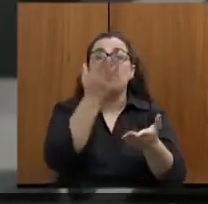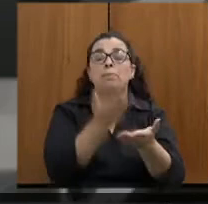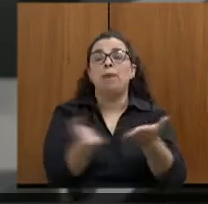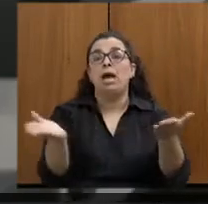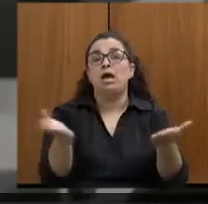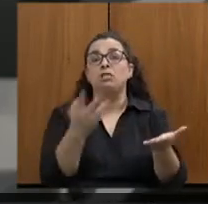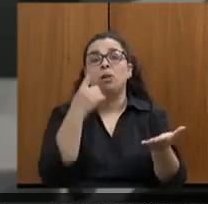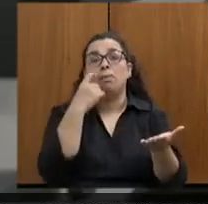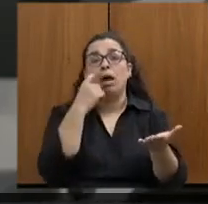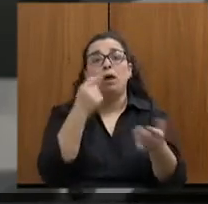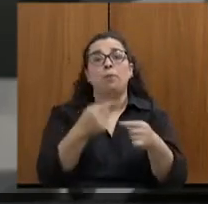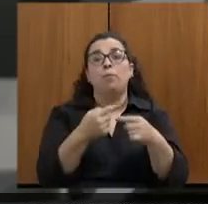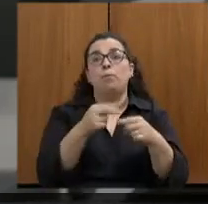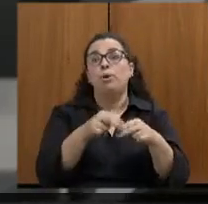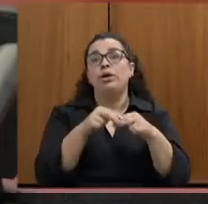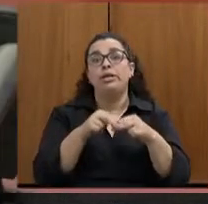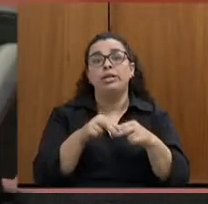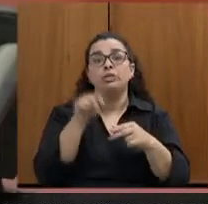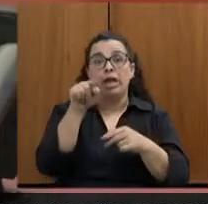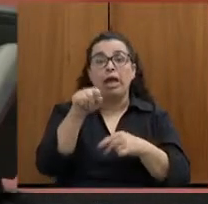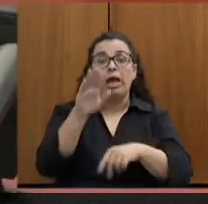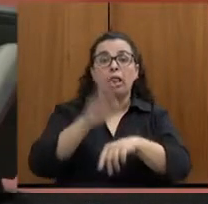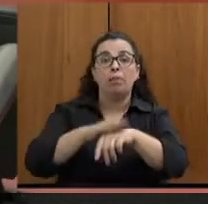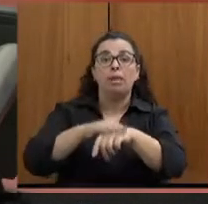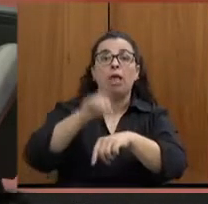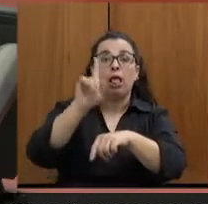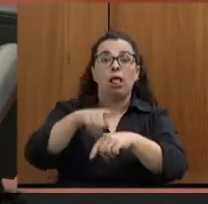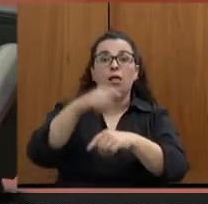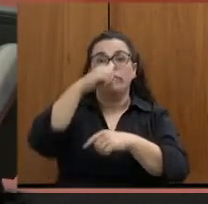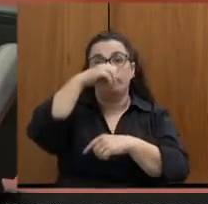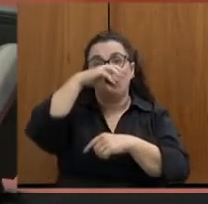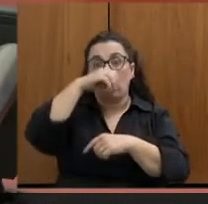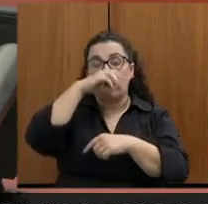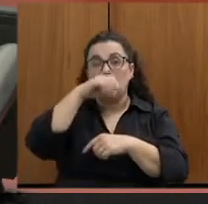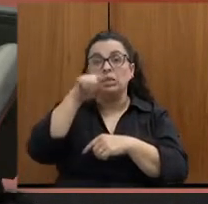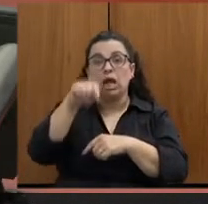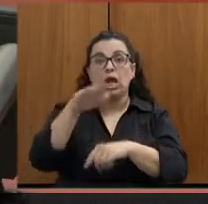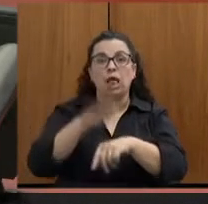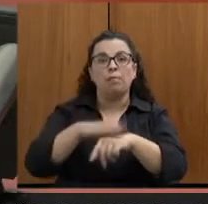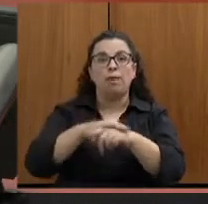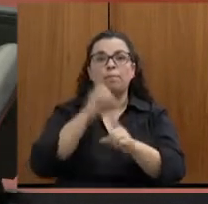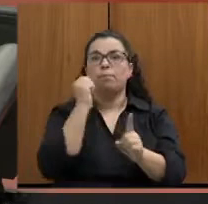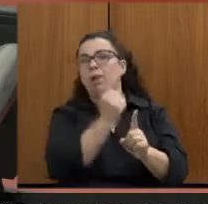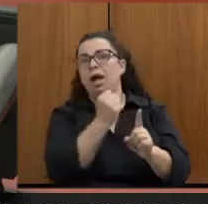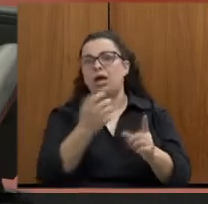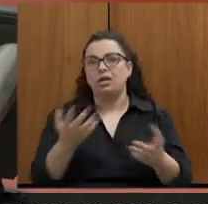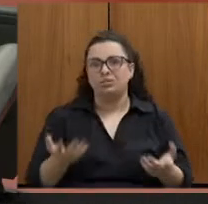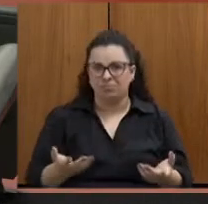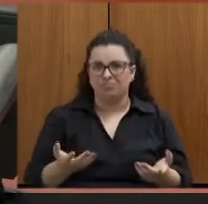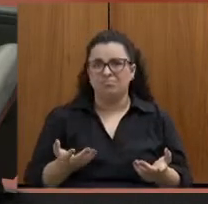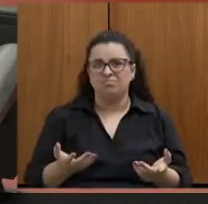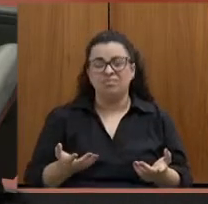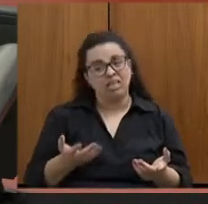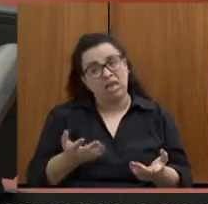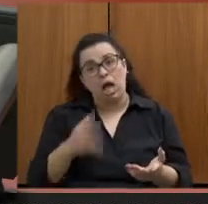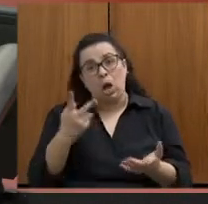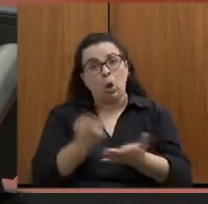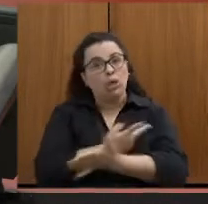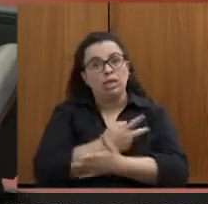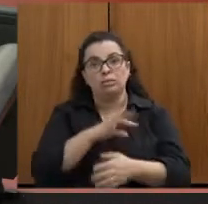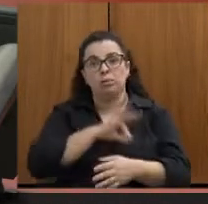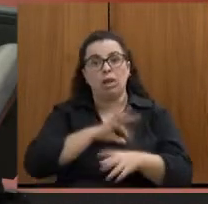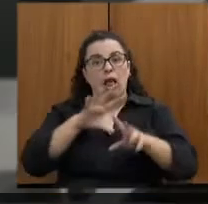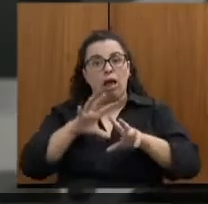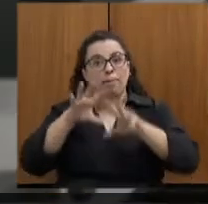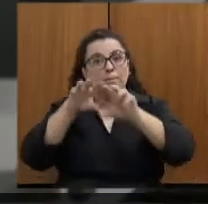porque muitas vezes ele é o próprio autor do crime. E, por vezes, ele vai preso, né? Então, a criança